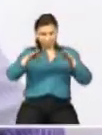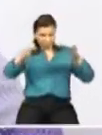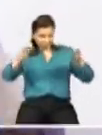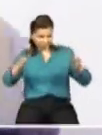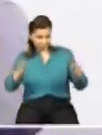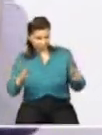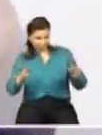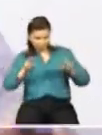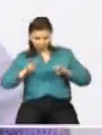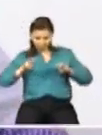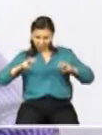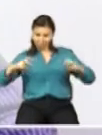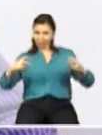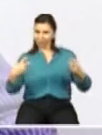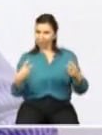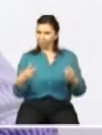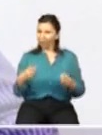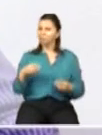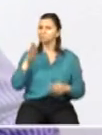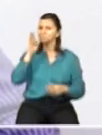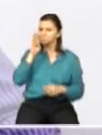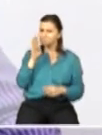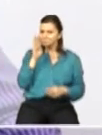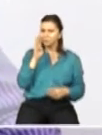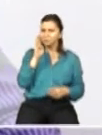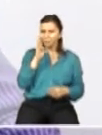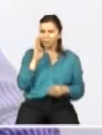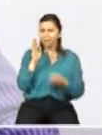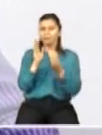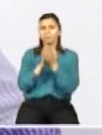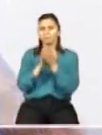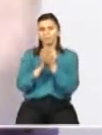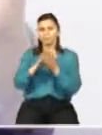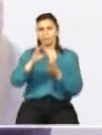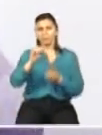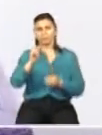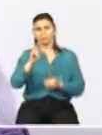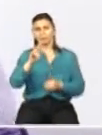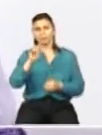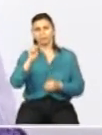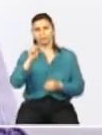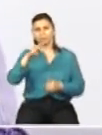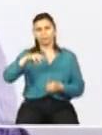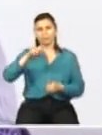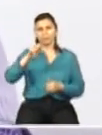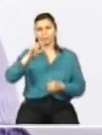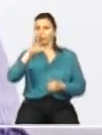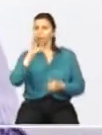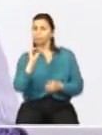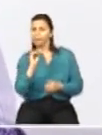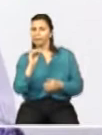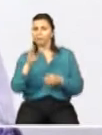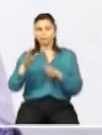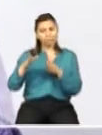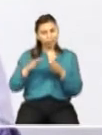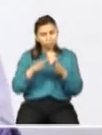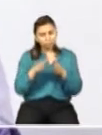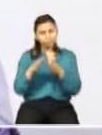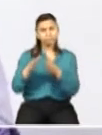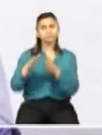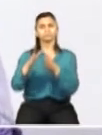muito adequado, muito bacana. Parabenizar o Caramelo aí, que tem conduzido com